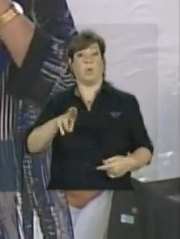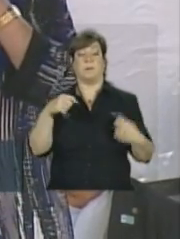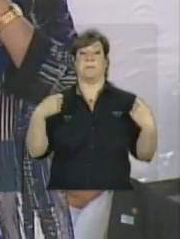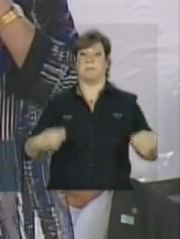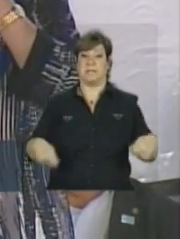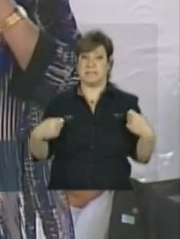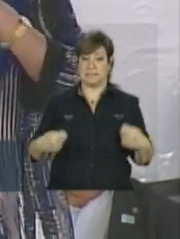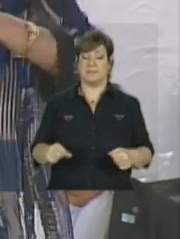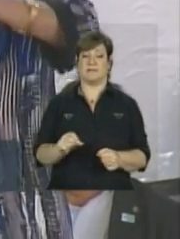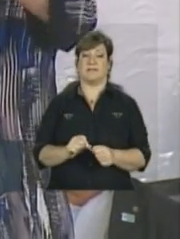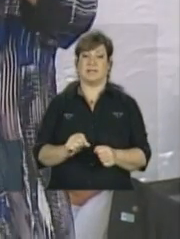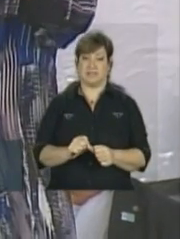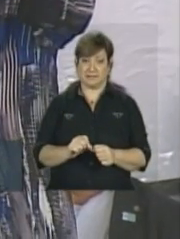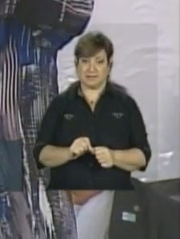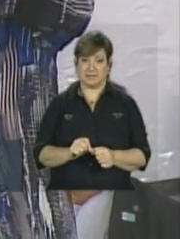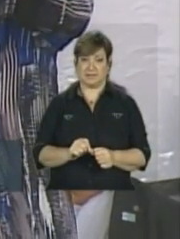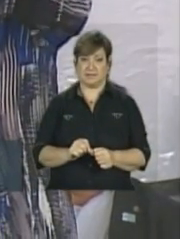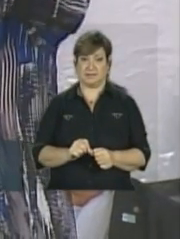que faça